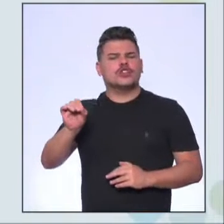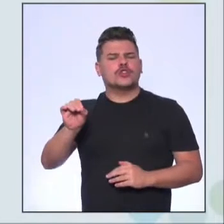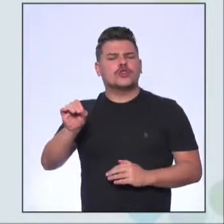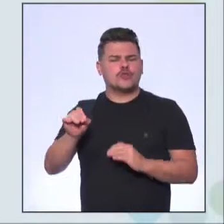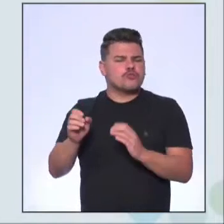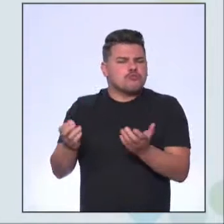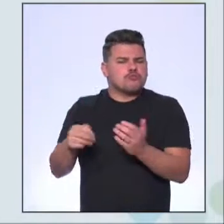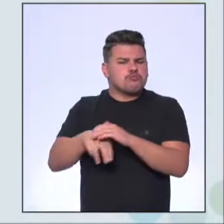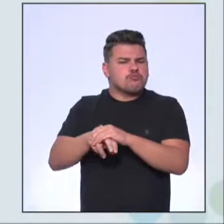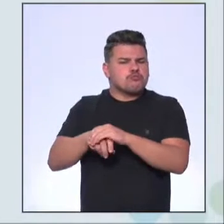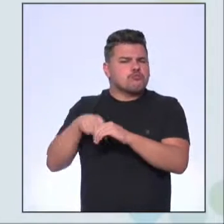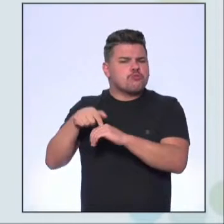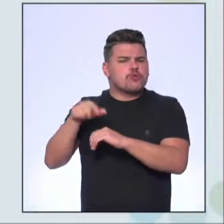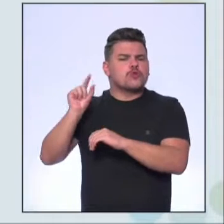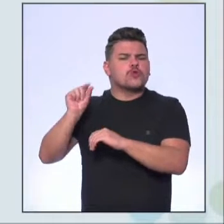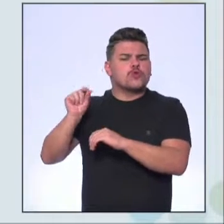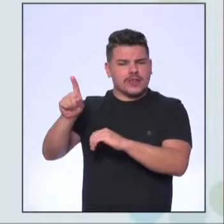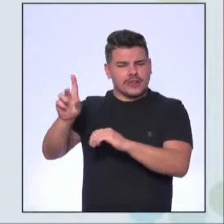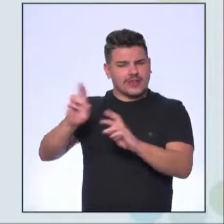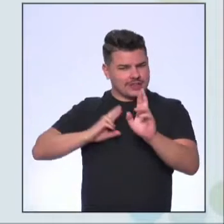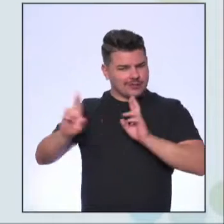seu habitat, ok?